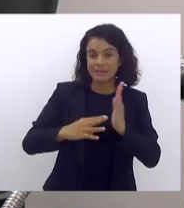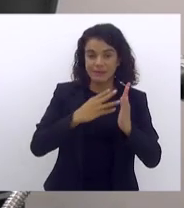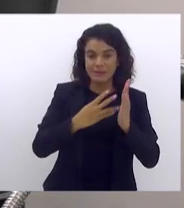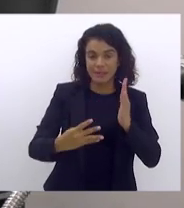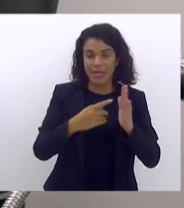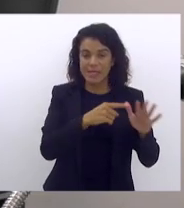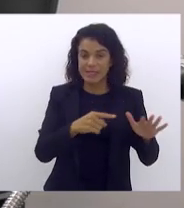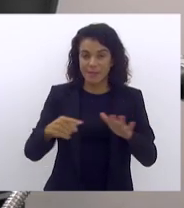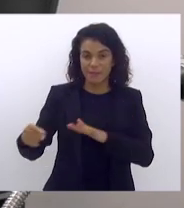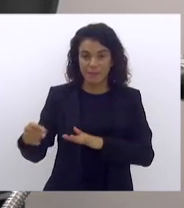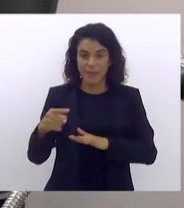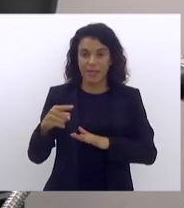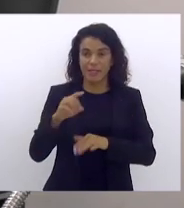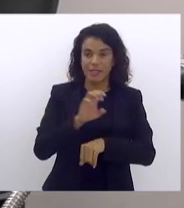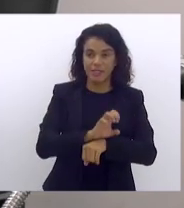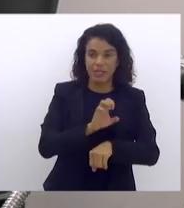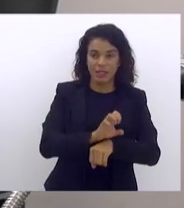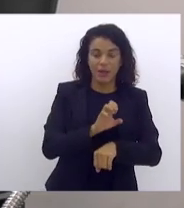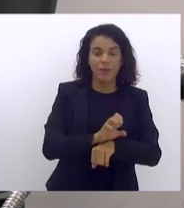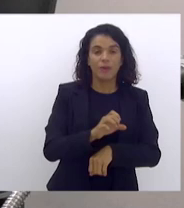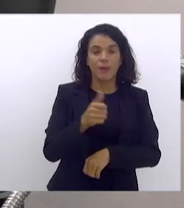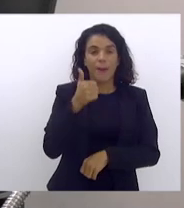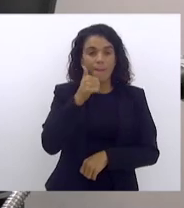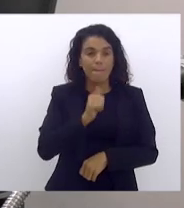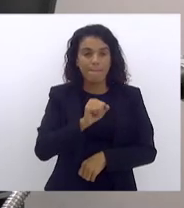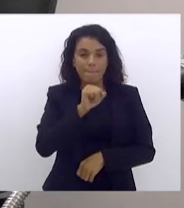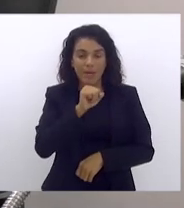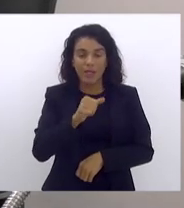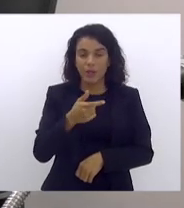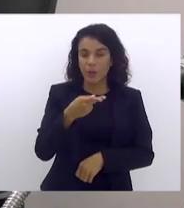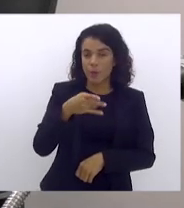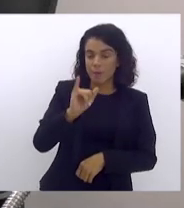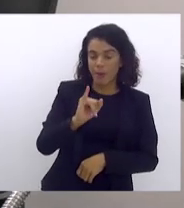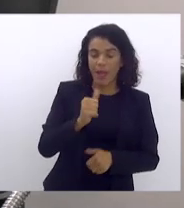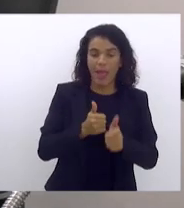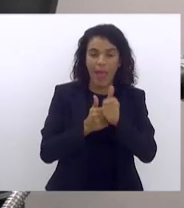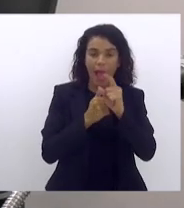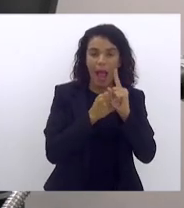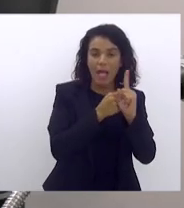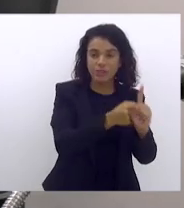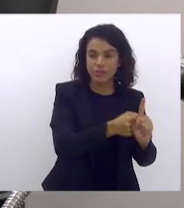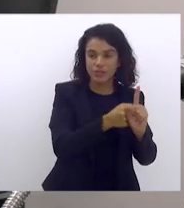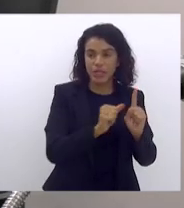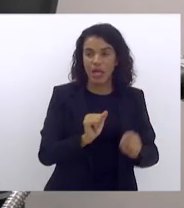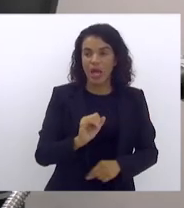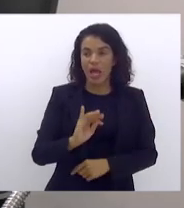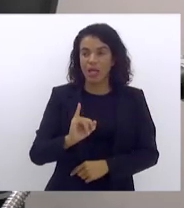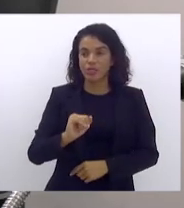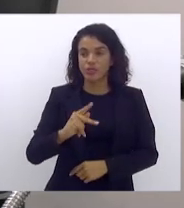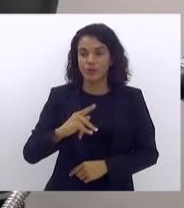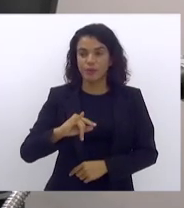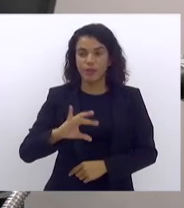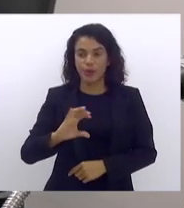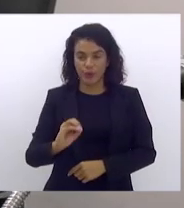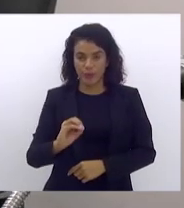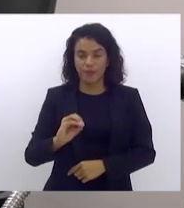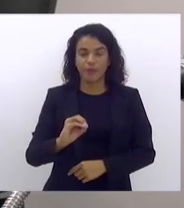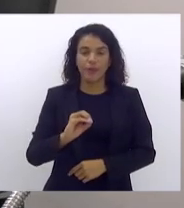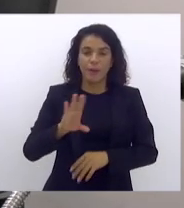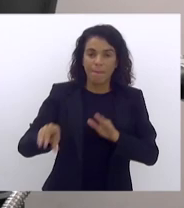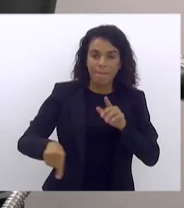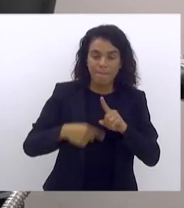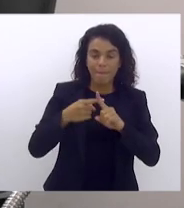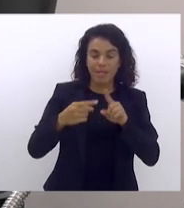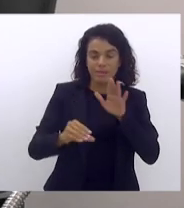da Maternidade e Paternidade Atípica. O parecer é pela constitucionalidade com